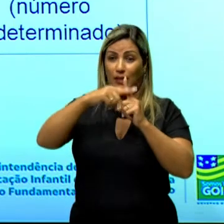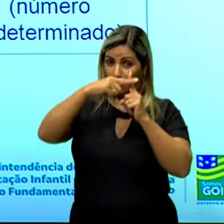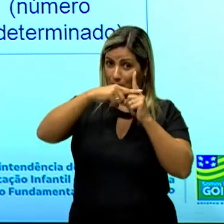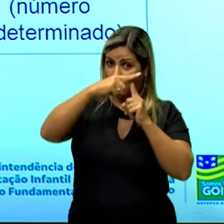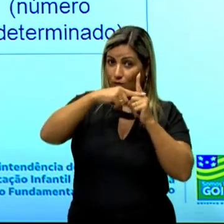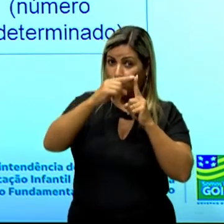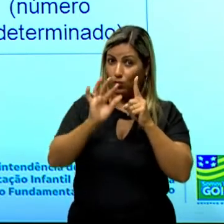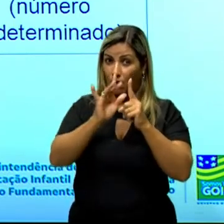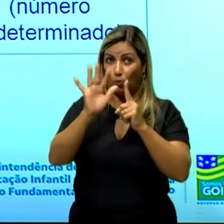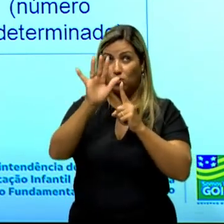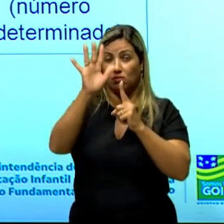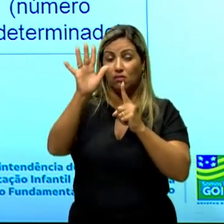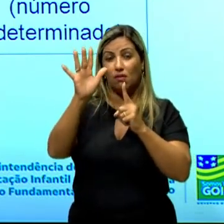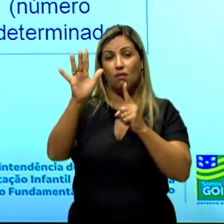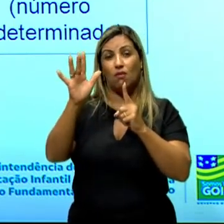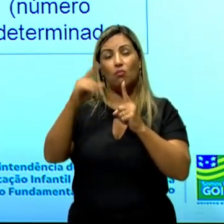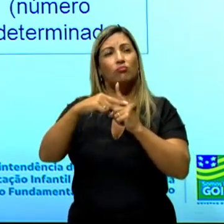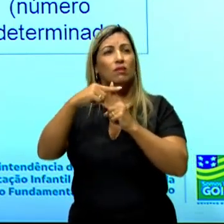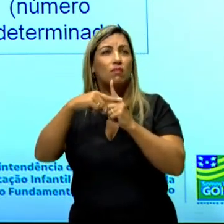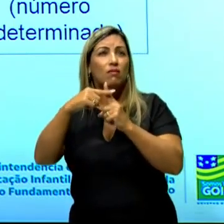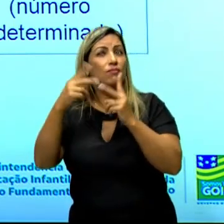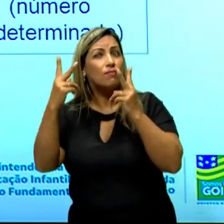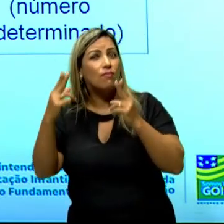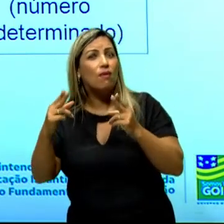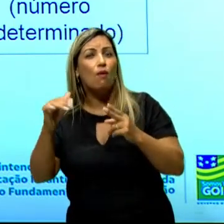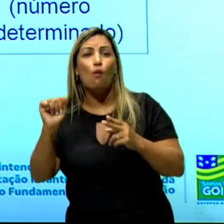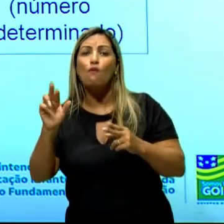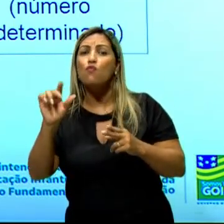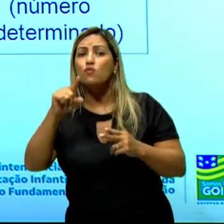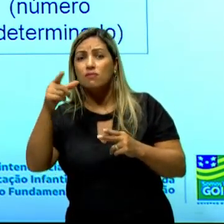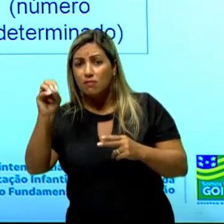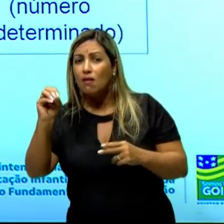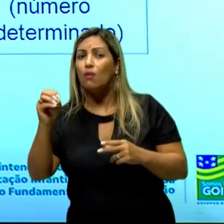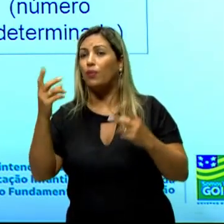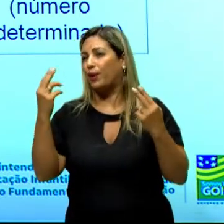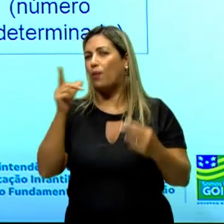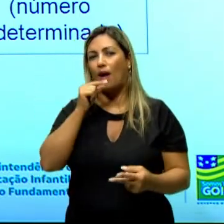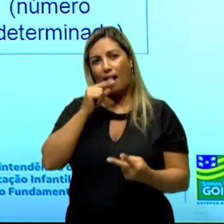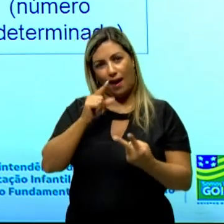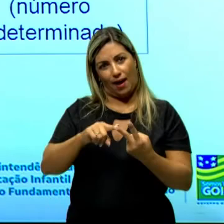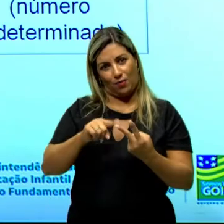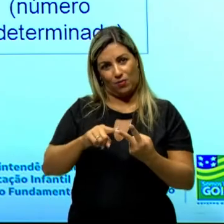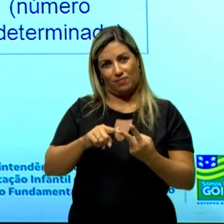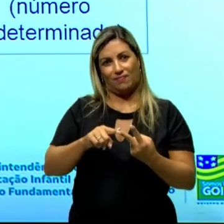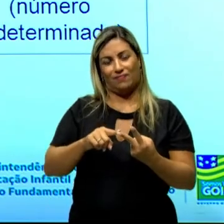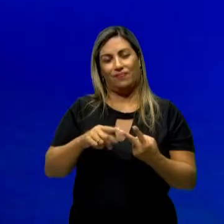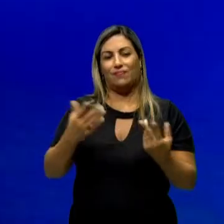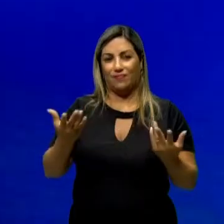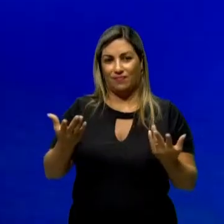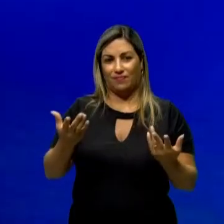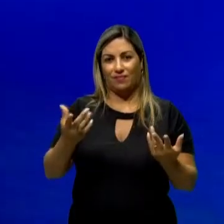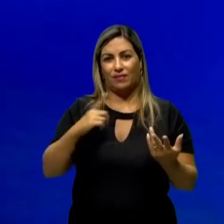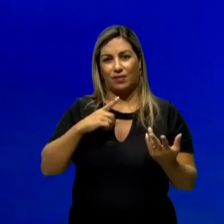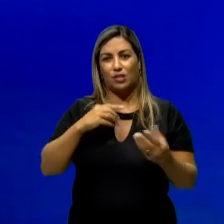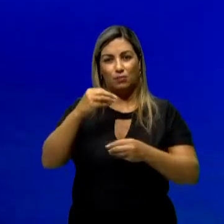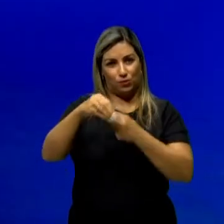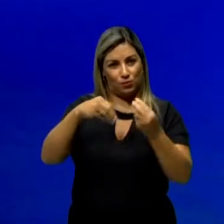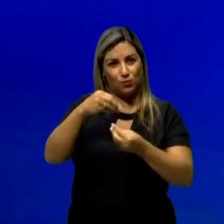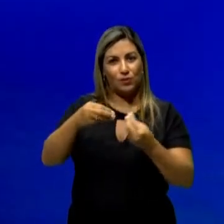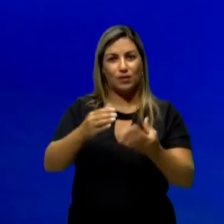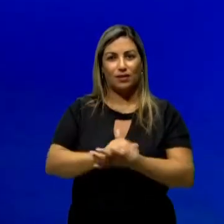de ebulição ou a mesma temperatura de fusão do que teria a água sem estar num status de